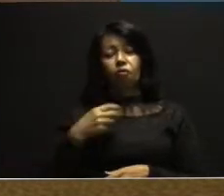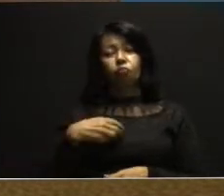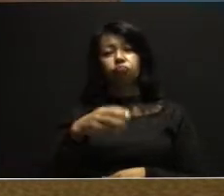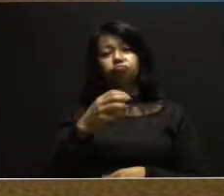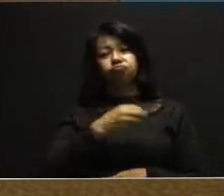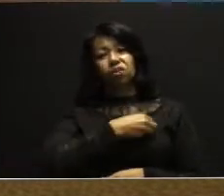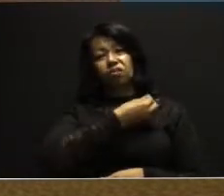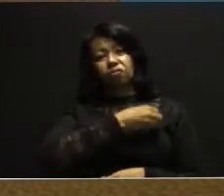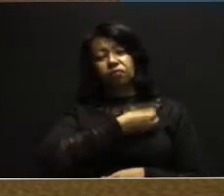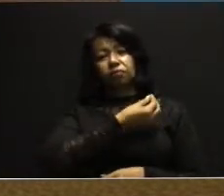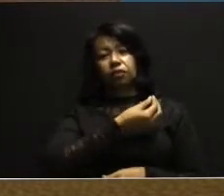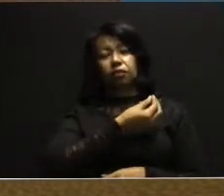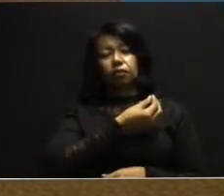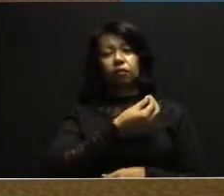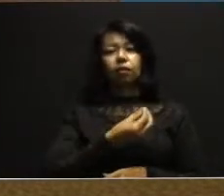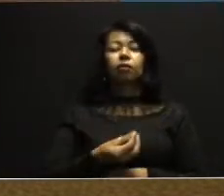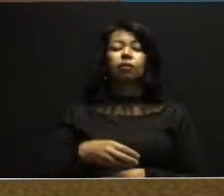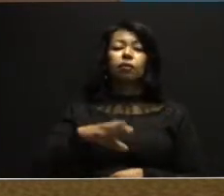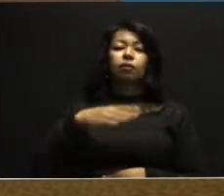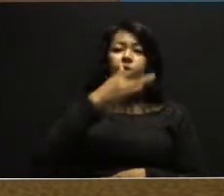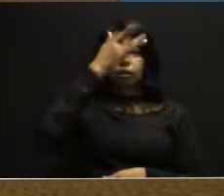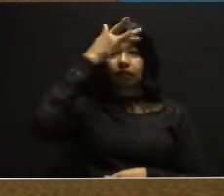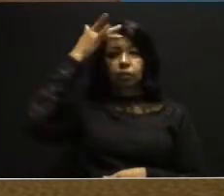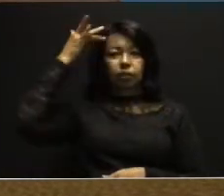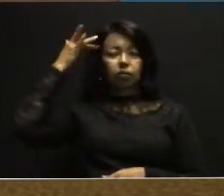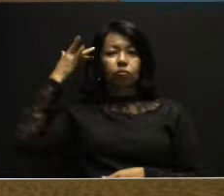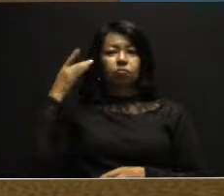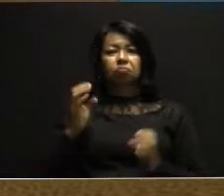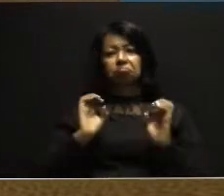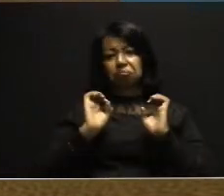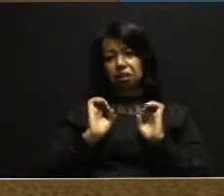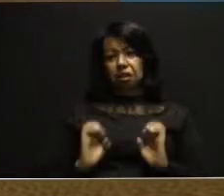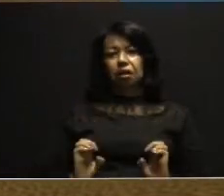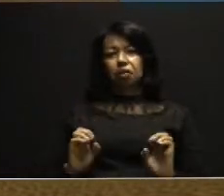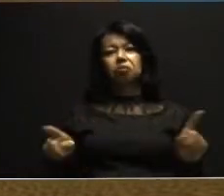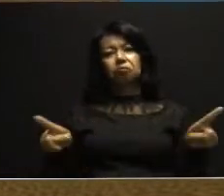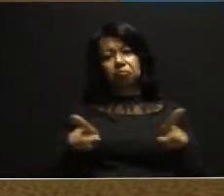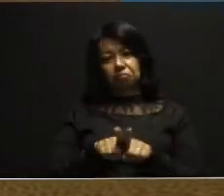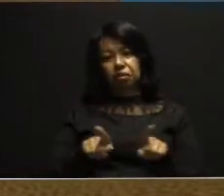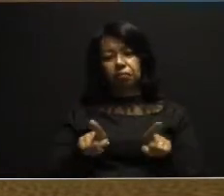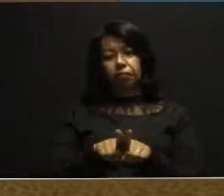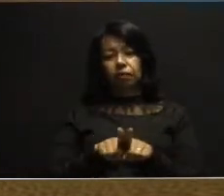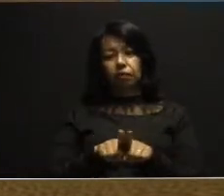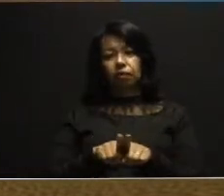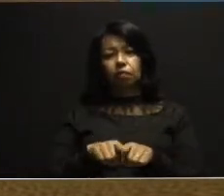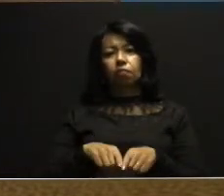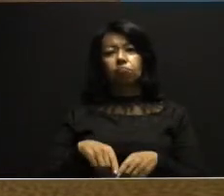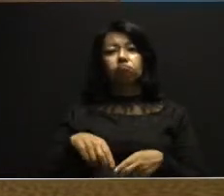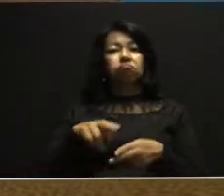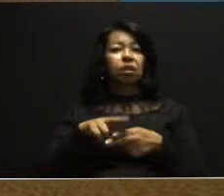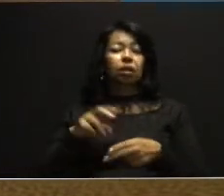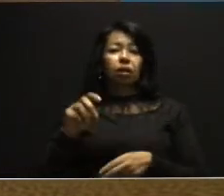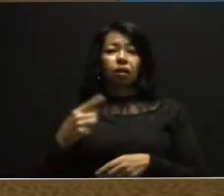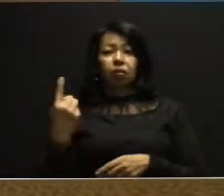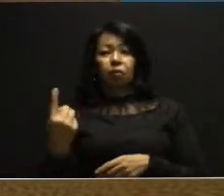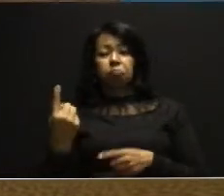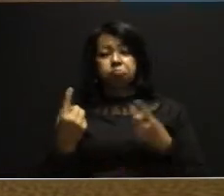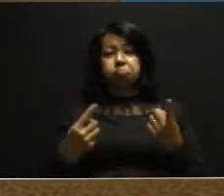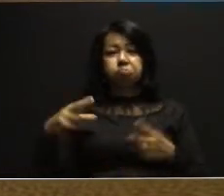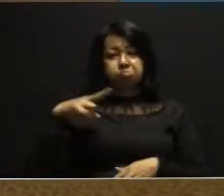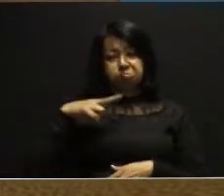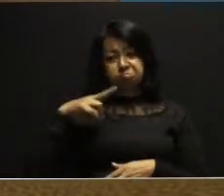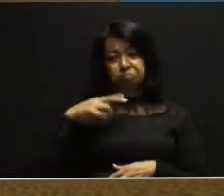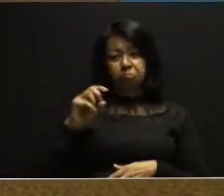das pessoas e até do ponto de vista ético, devido ao individualismo,